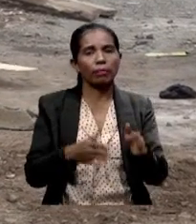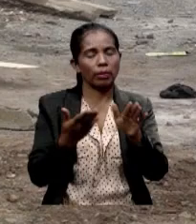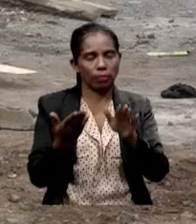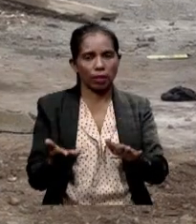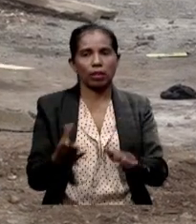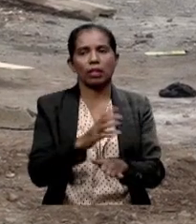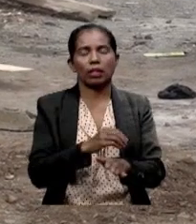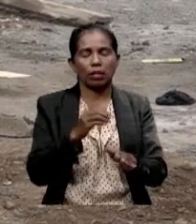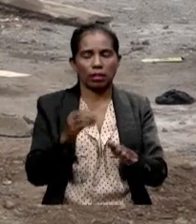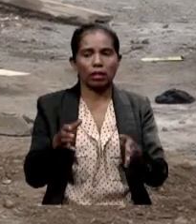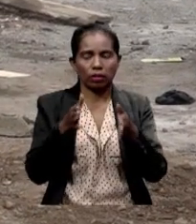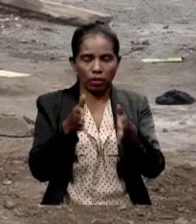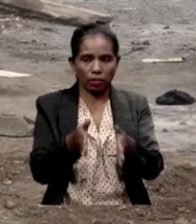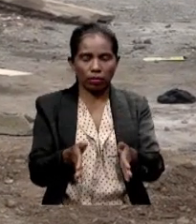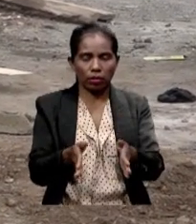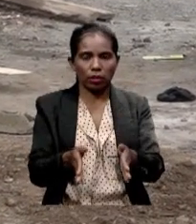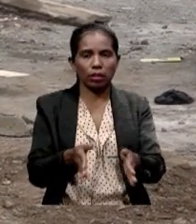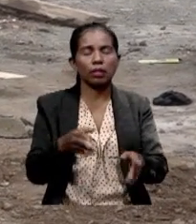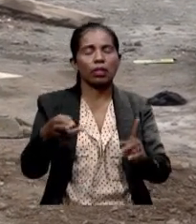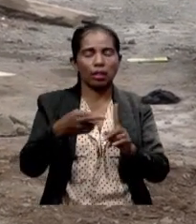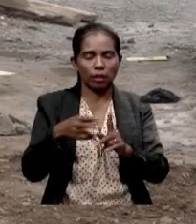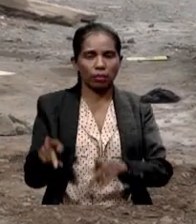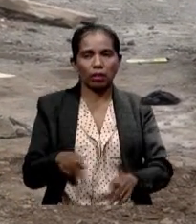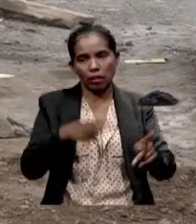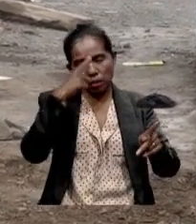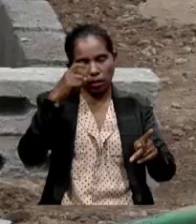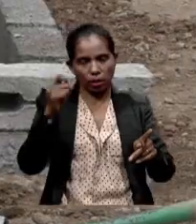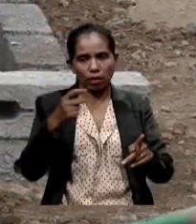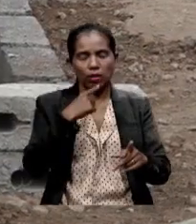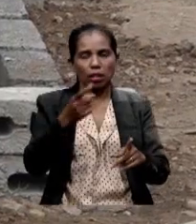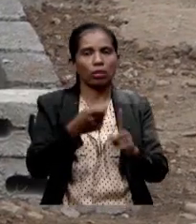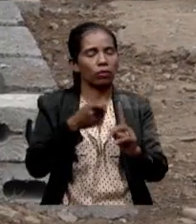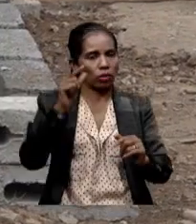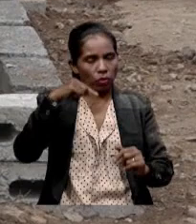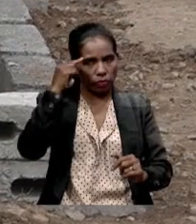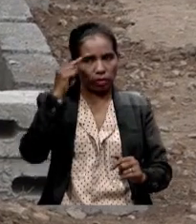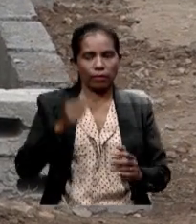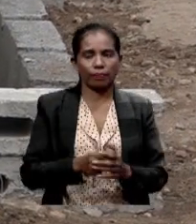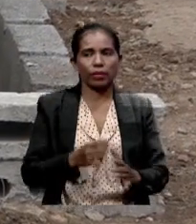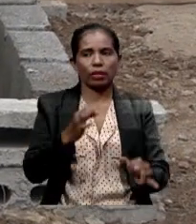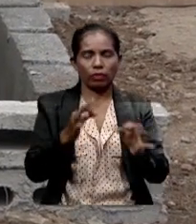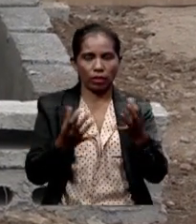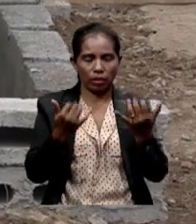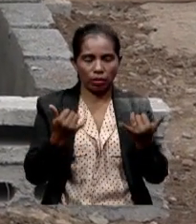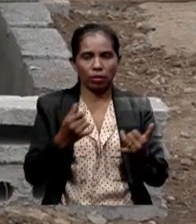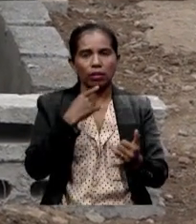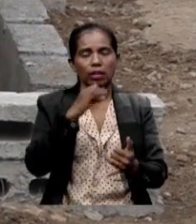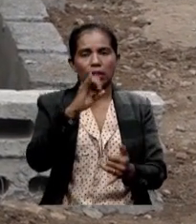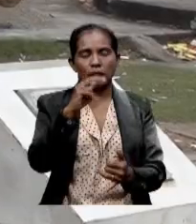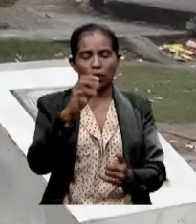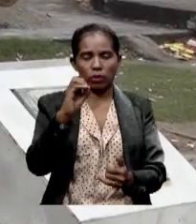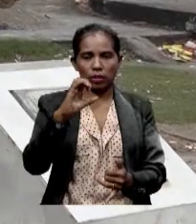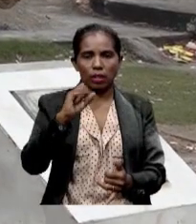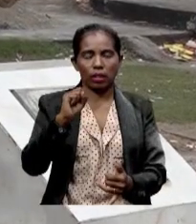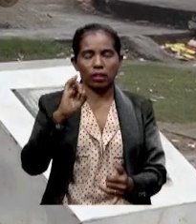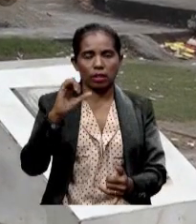com a Mata Isin e a Cemitério Público Sira, também a ia orientação do seu governo. Mas que não é, Inocêncio da Silva reconhece que o